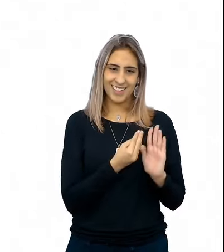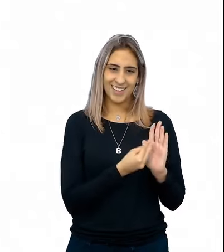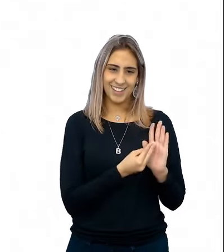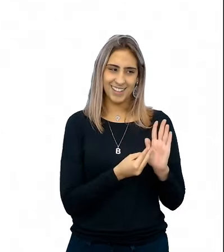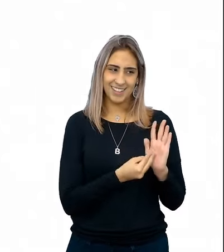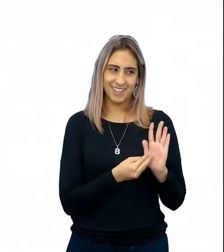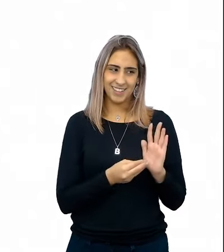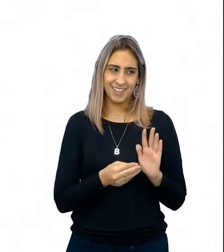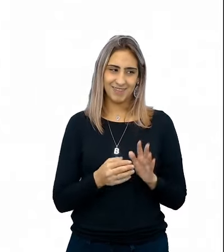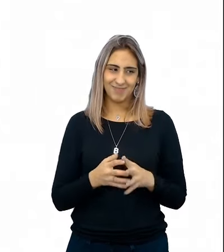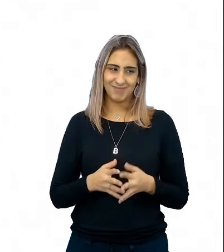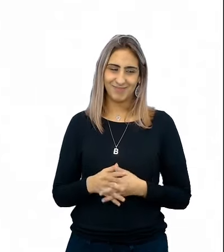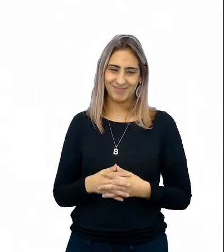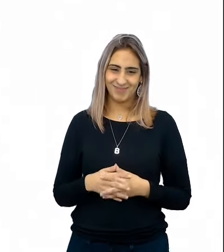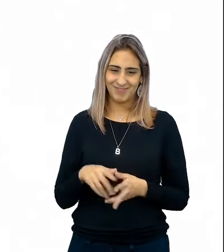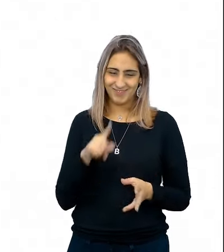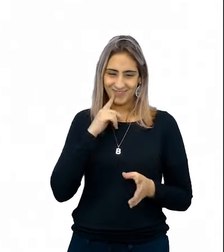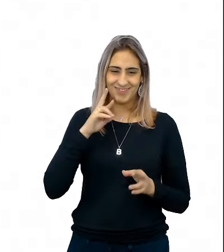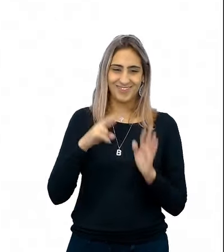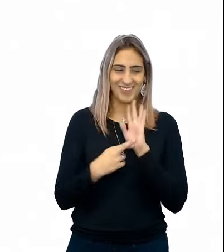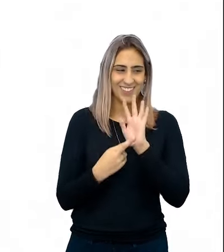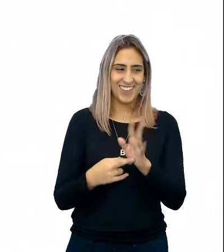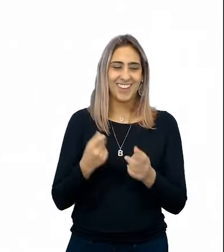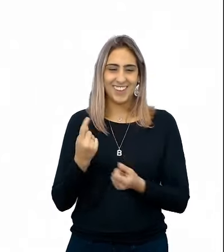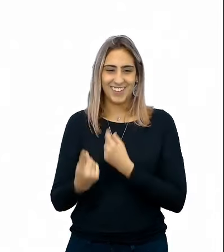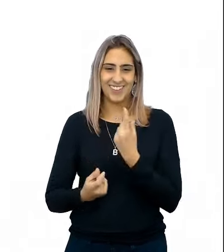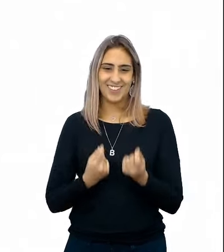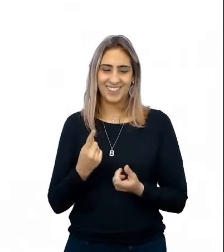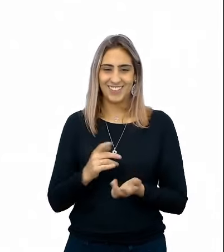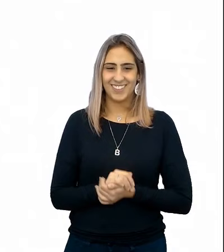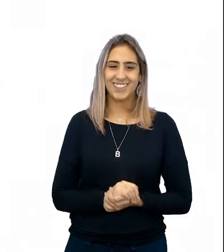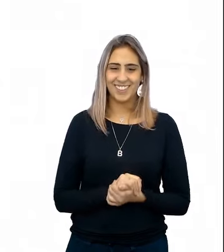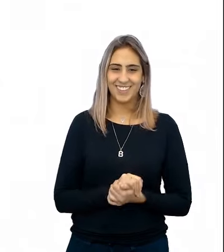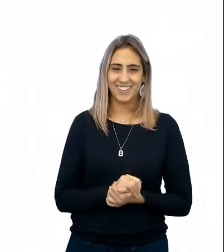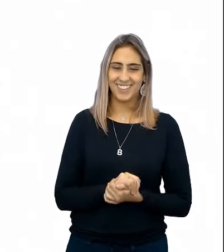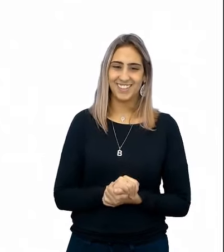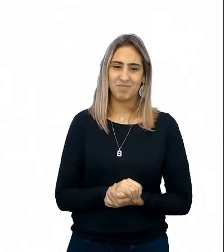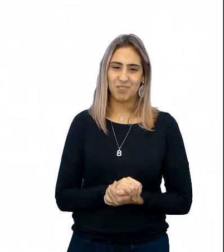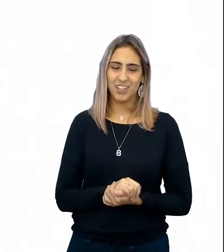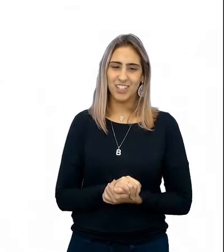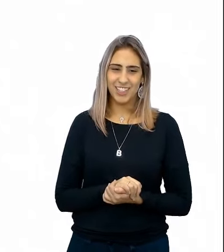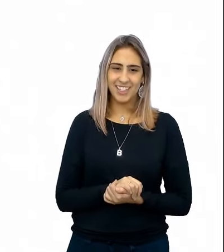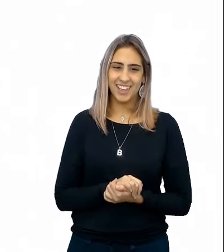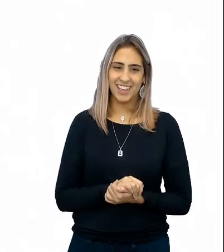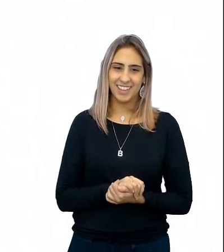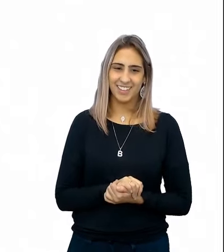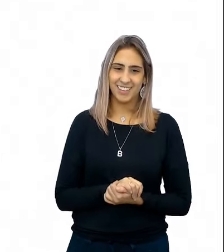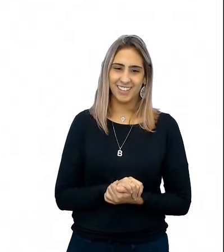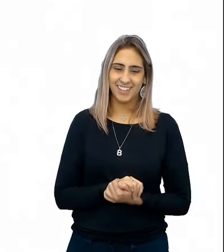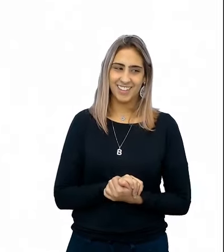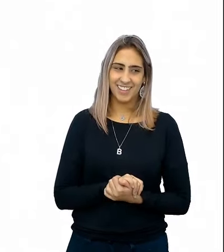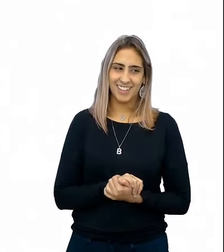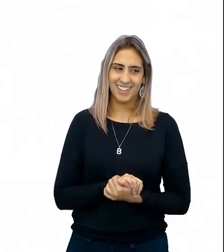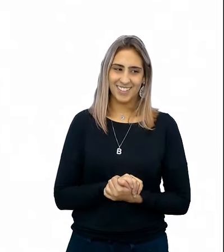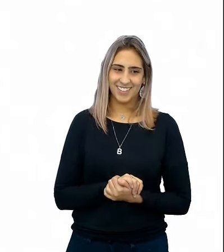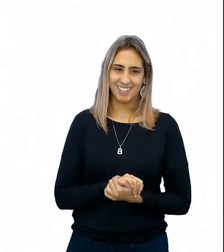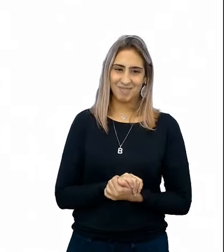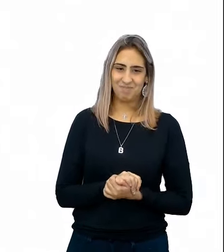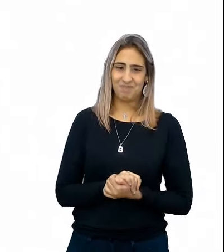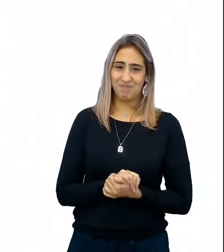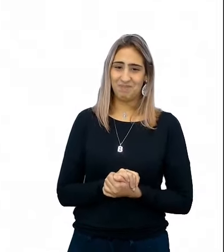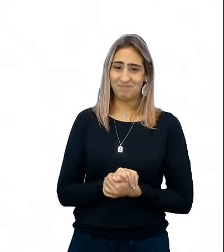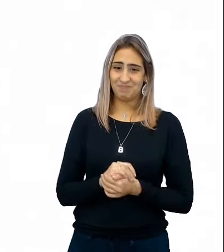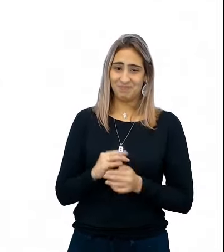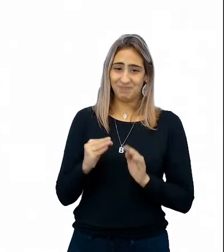nos distratores que se referem a alguns dos números apresentados no gráfico, ou seja, 10 e 6, 4, 10 e